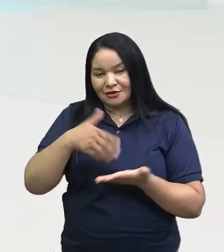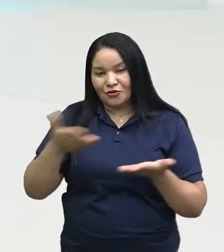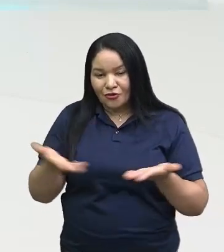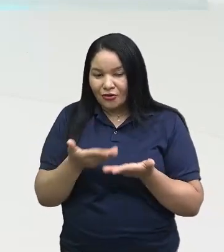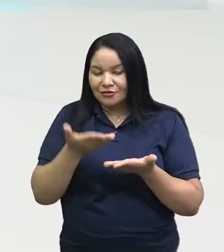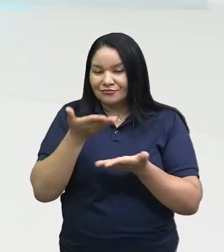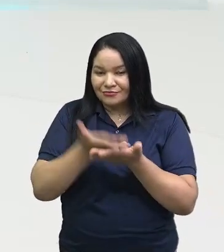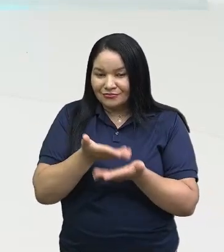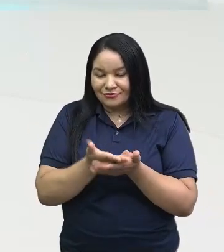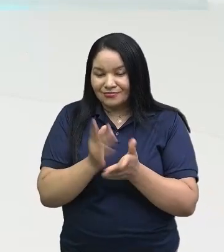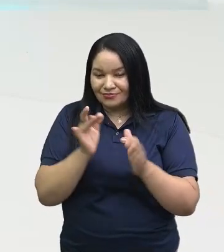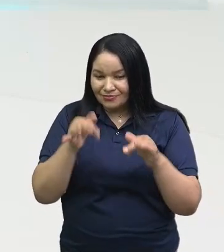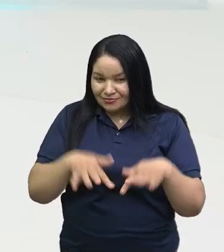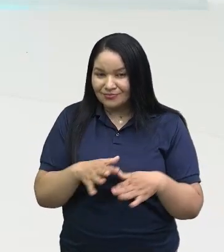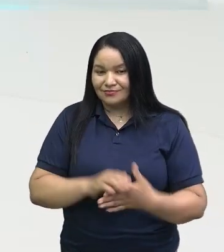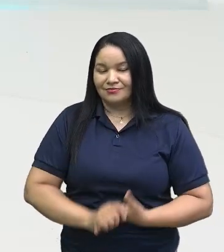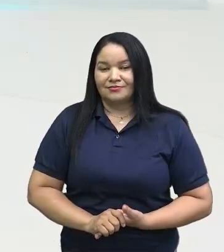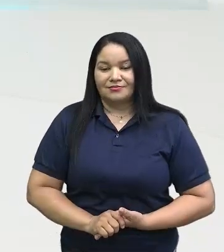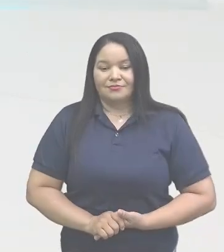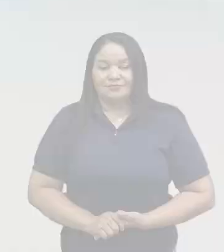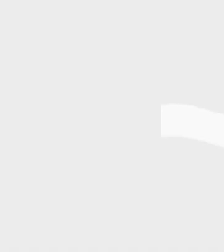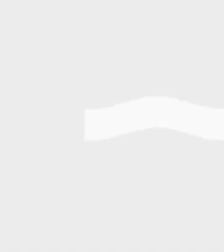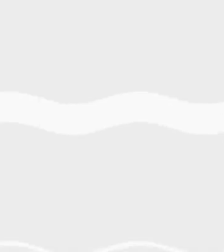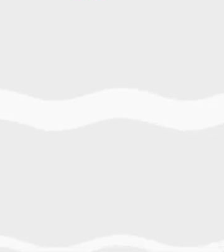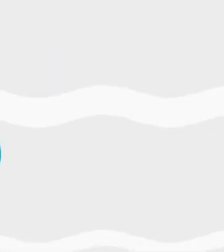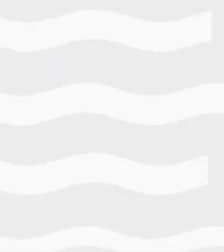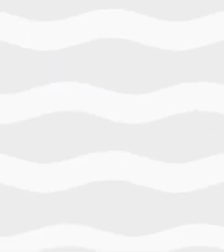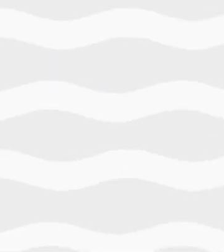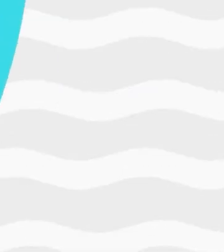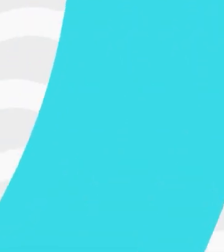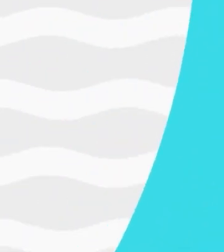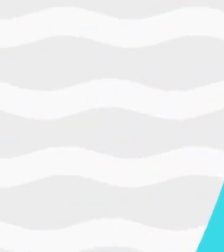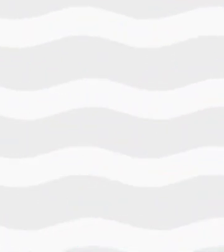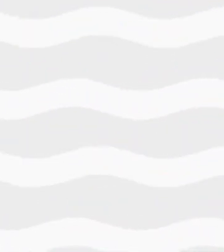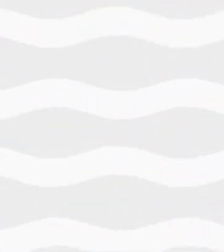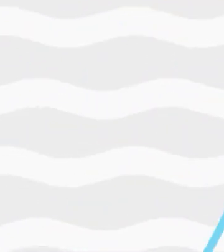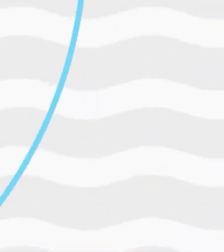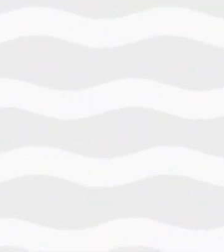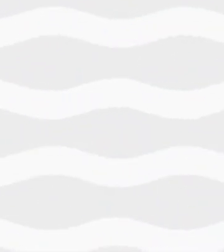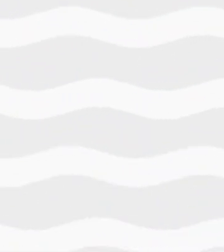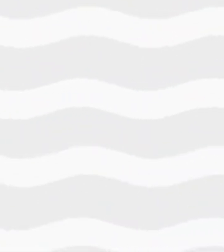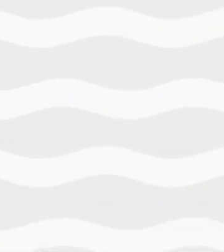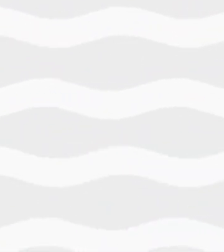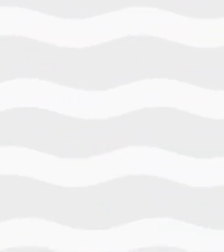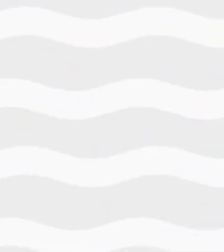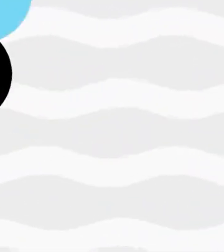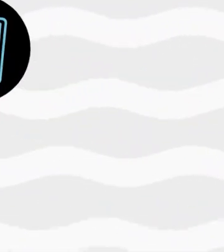finalizamos a nossa aula.